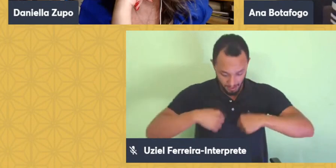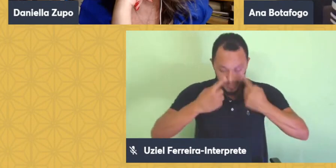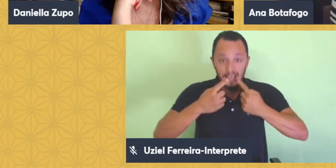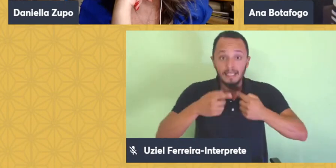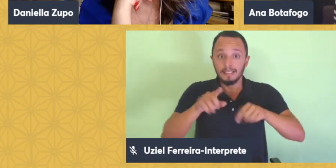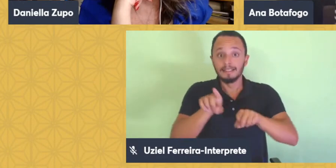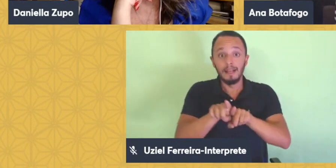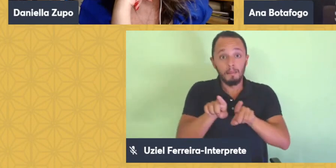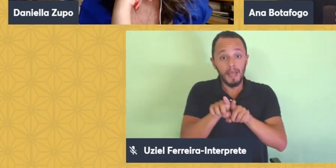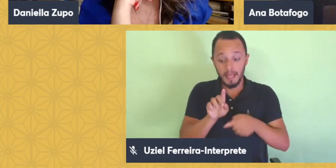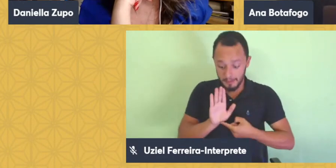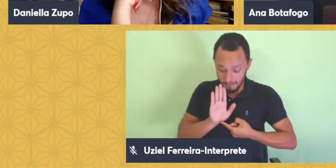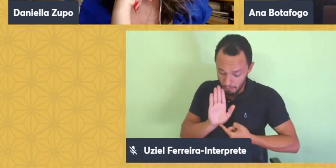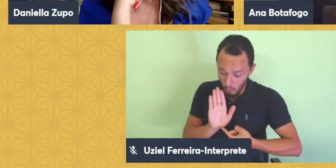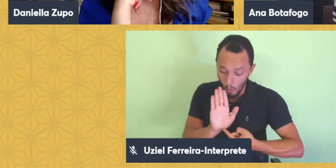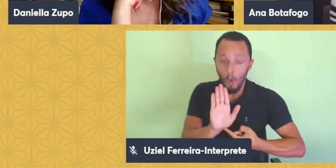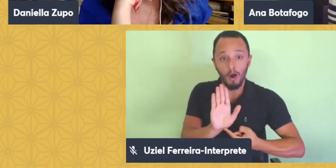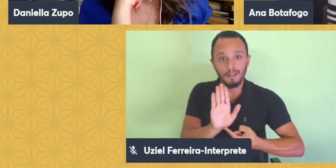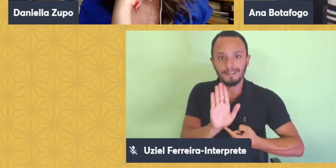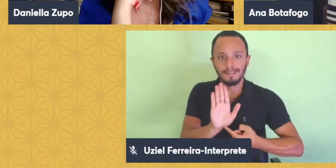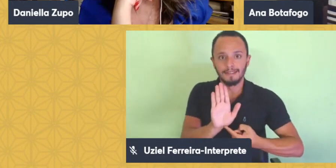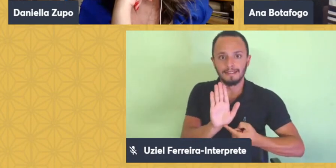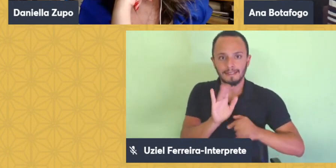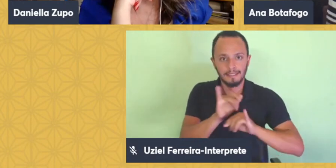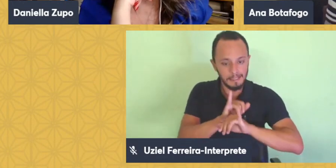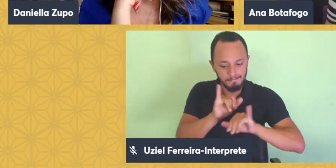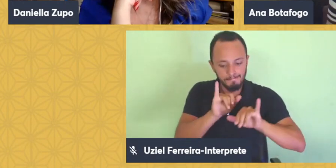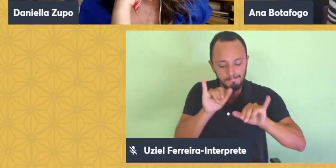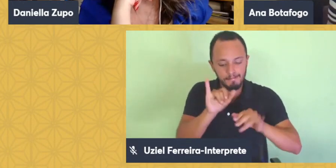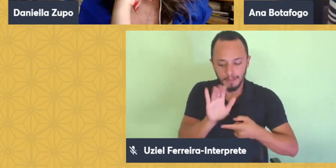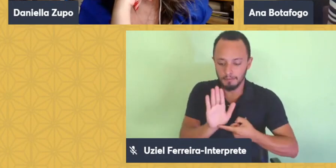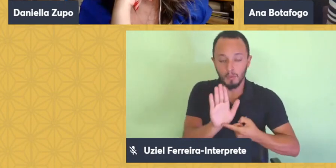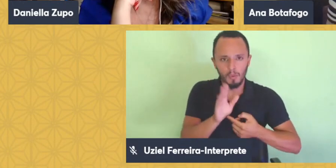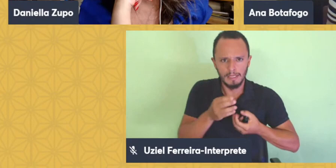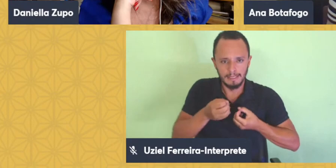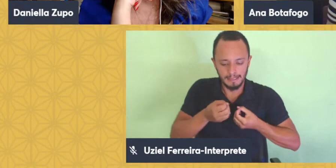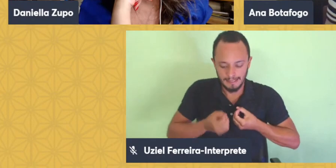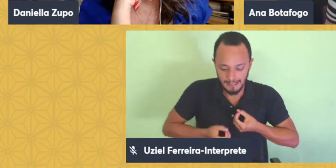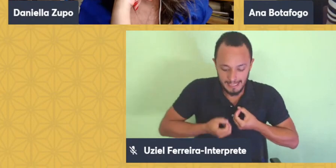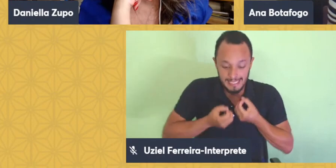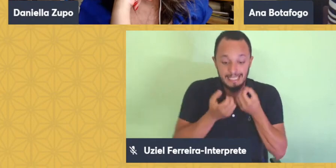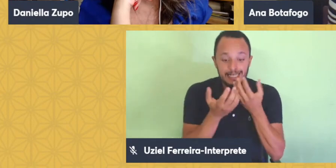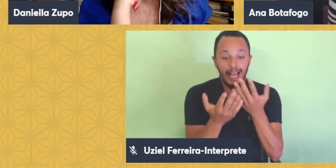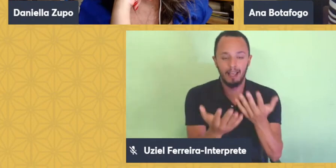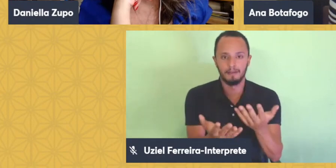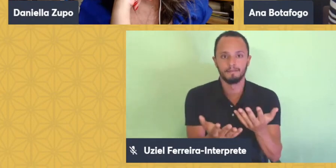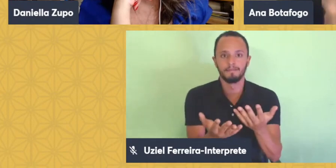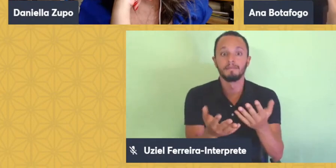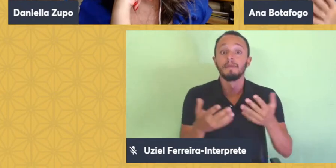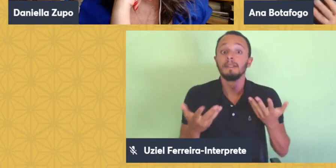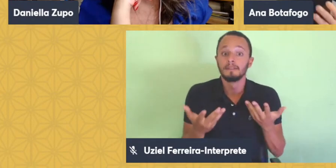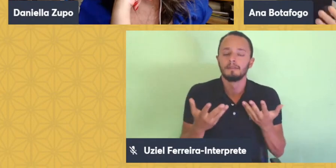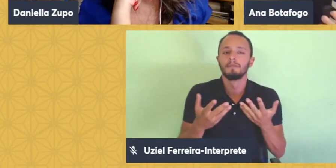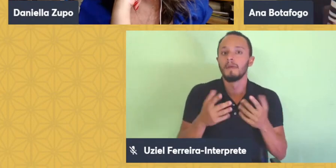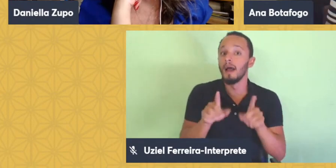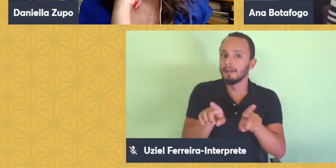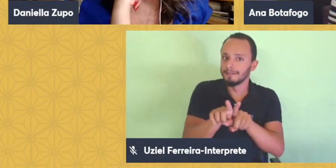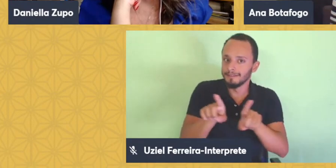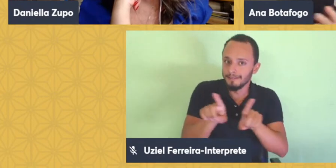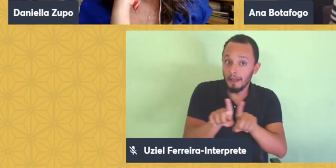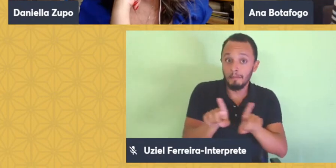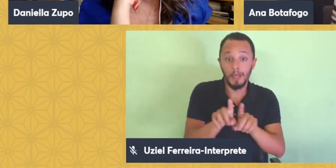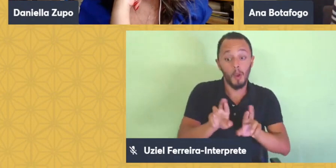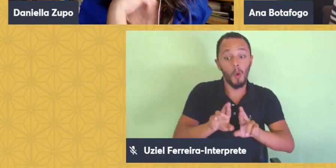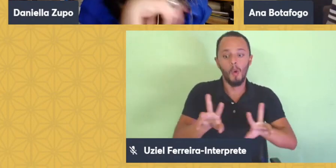transmite então o corpo que dança eu diria que é o corpo que está preparar a E outra